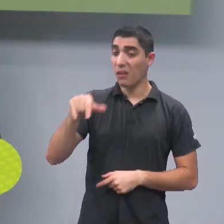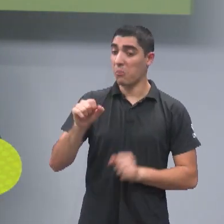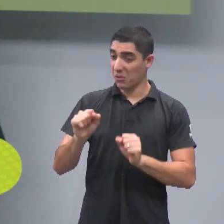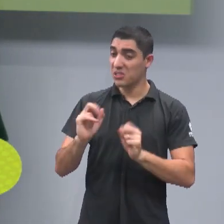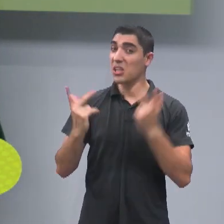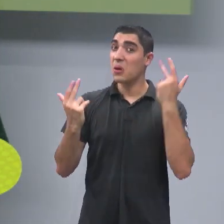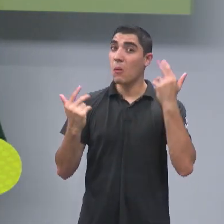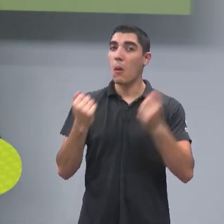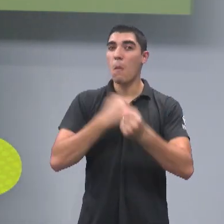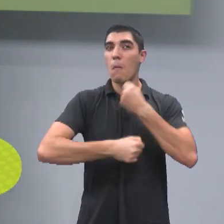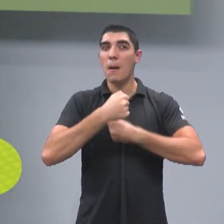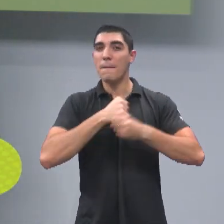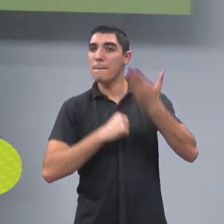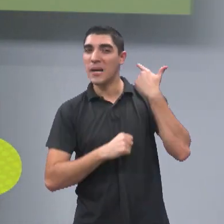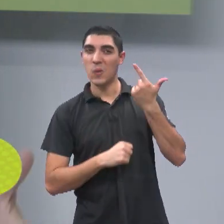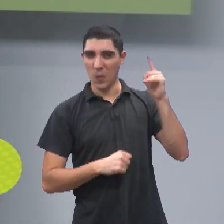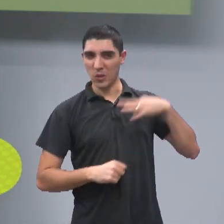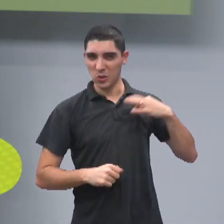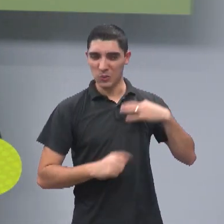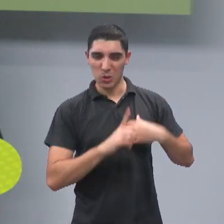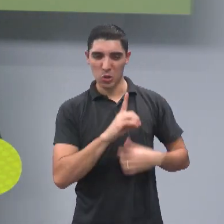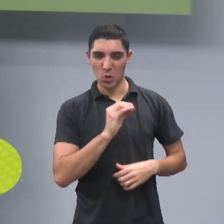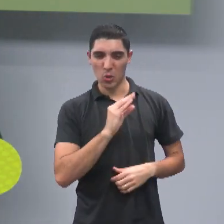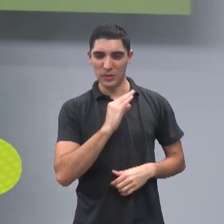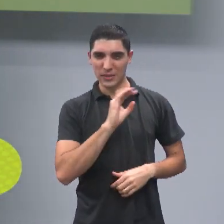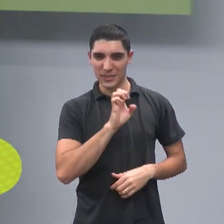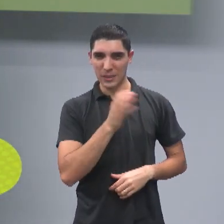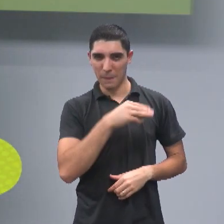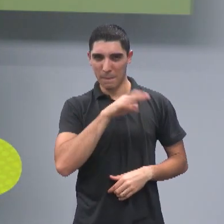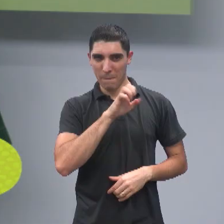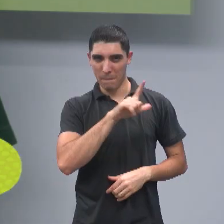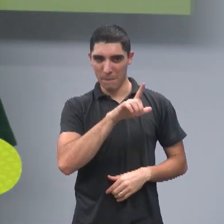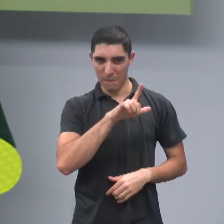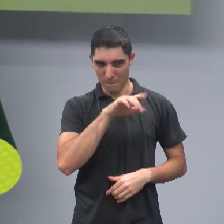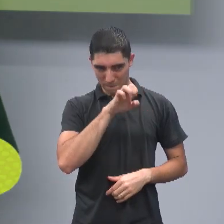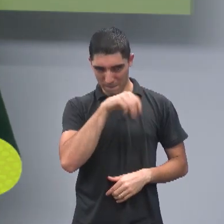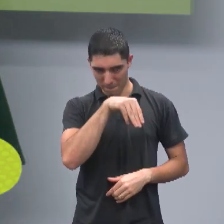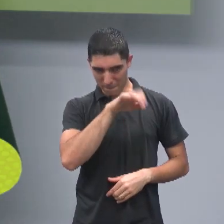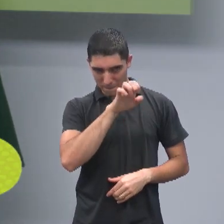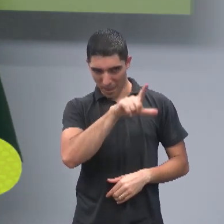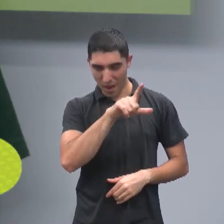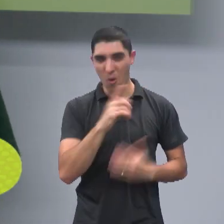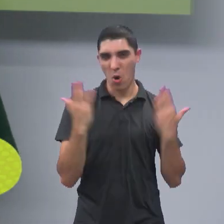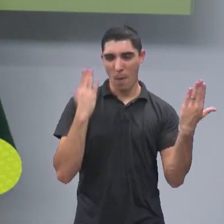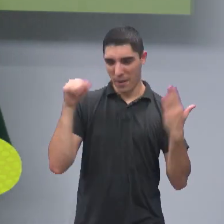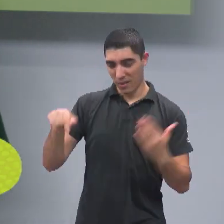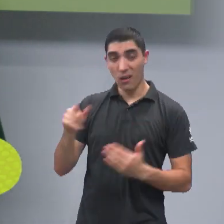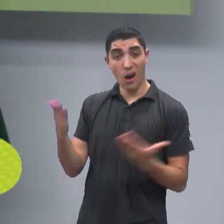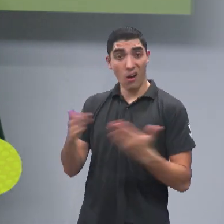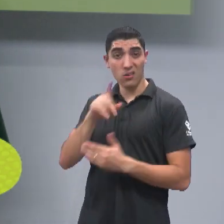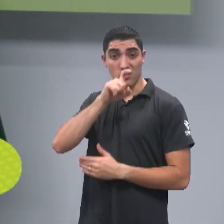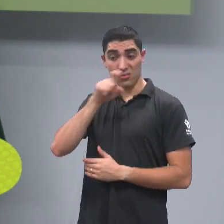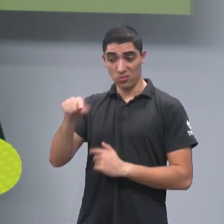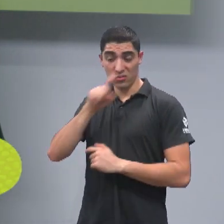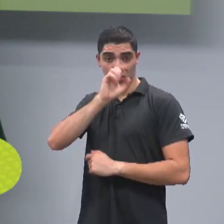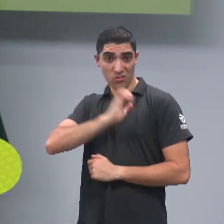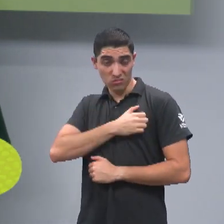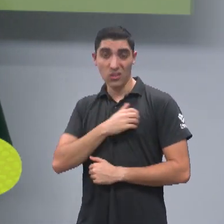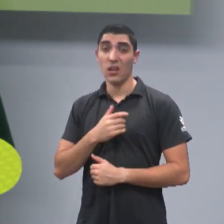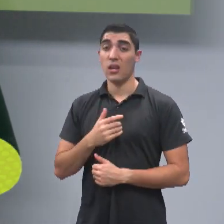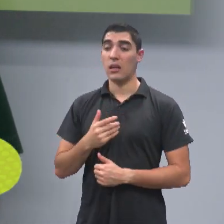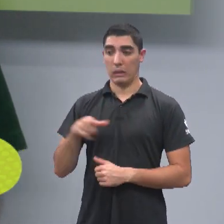E esse grupo do São José e do Taubaté tá mais difícil do que o do ano passado, porque tem mais times de camisa, né? Tem Botafogo, tem